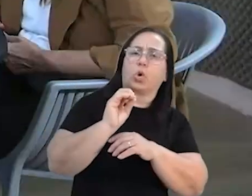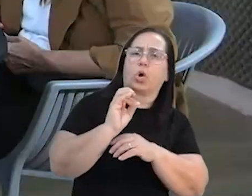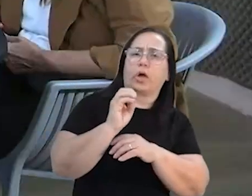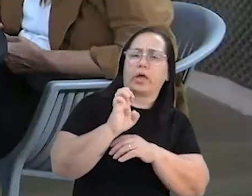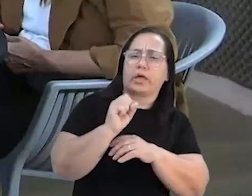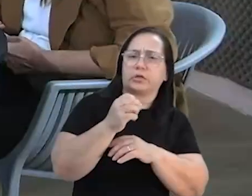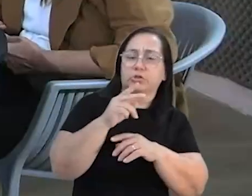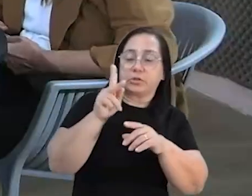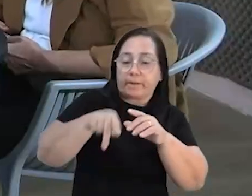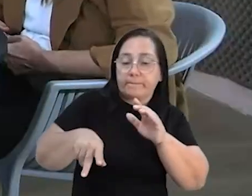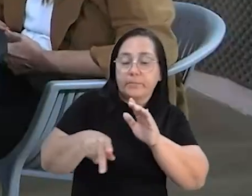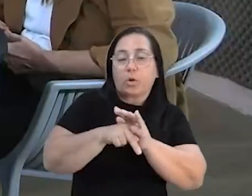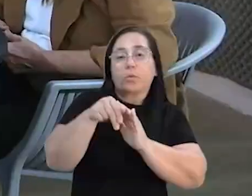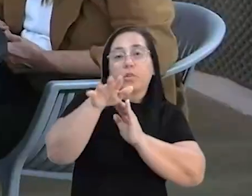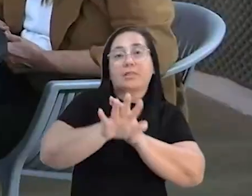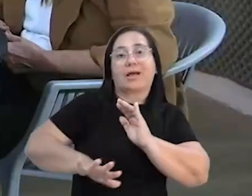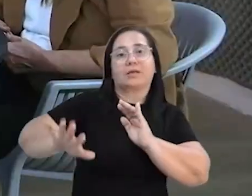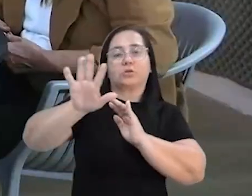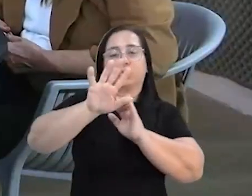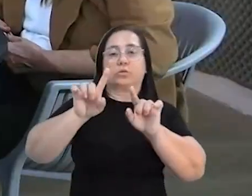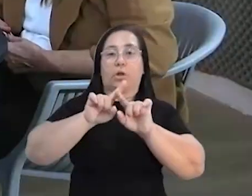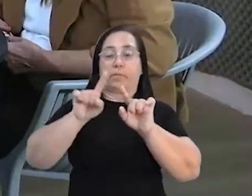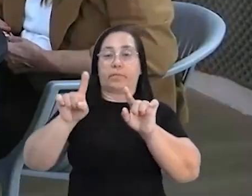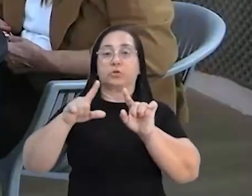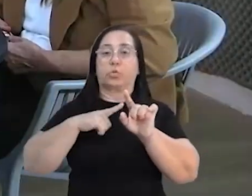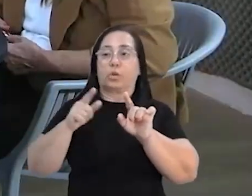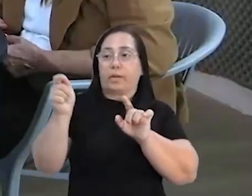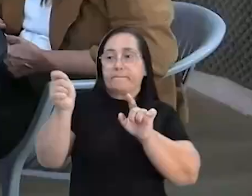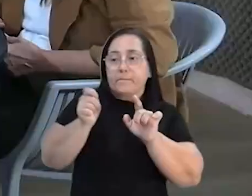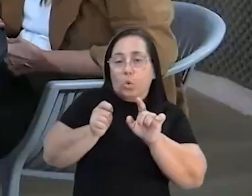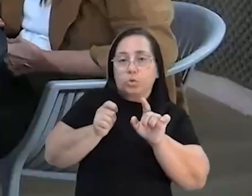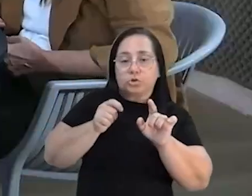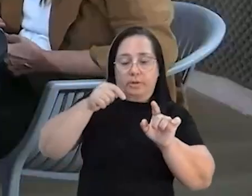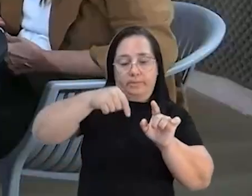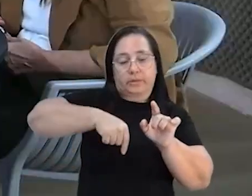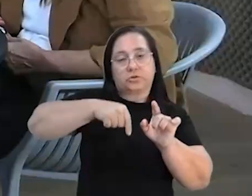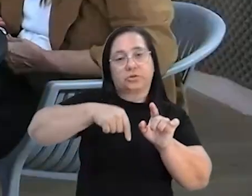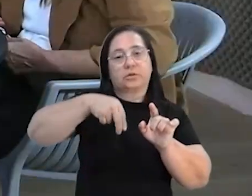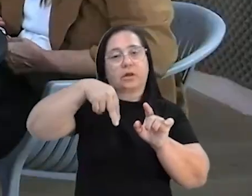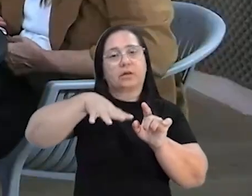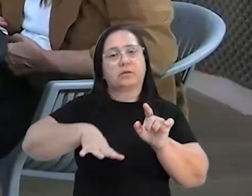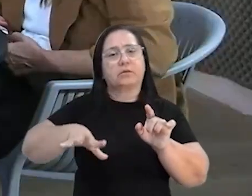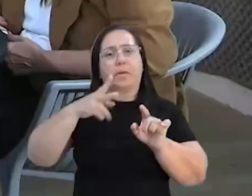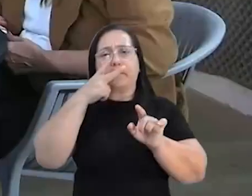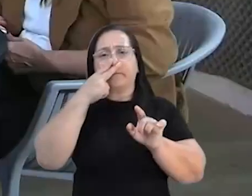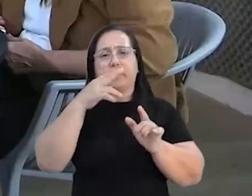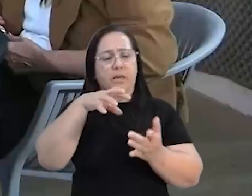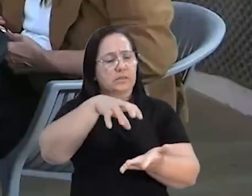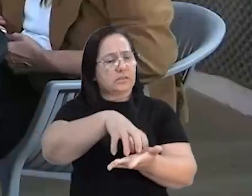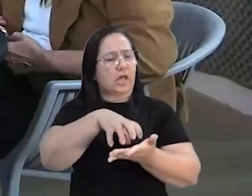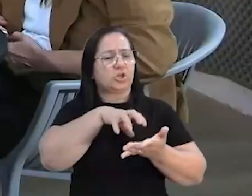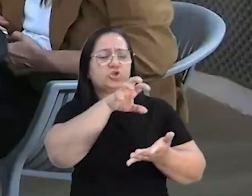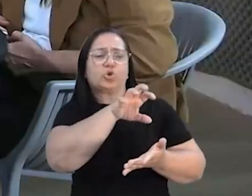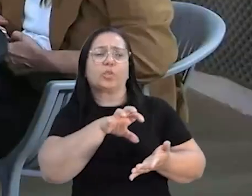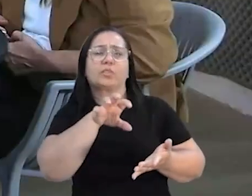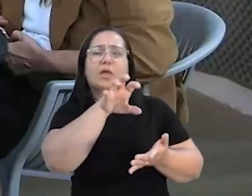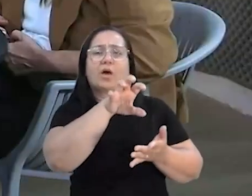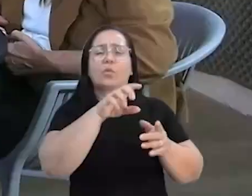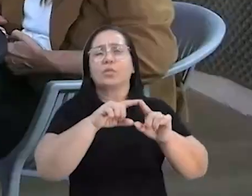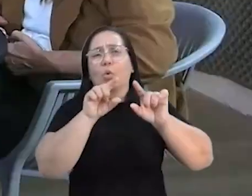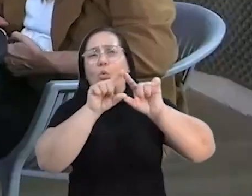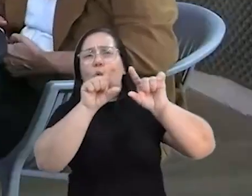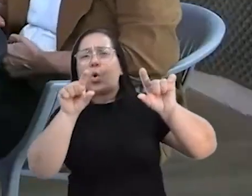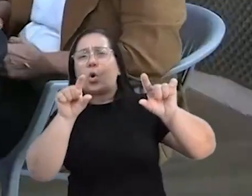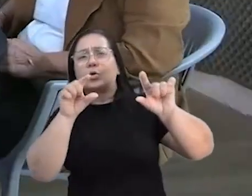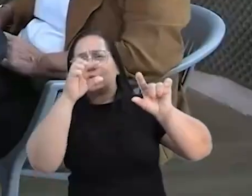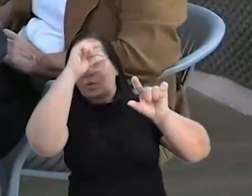algo nacional. E quando a gente puxa para a gente, né, é algo regional. Então, o rótulo começa aí.